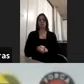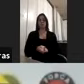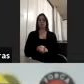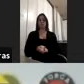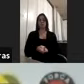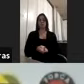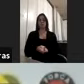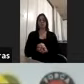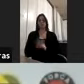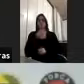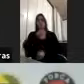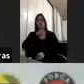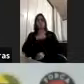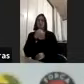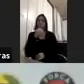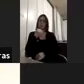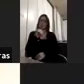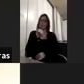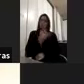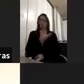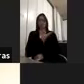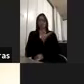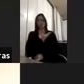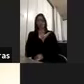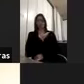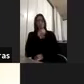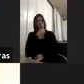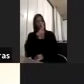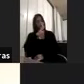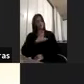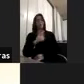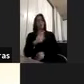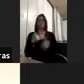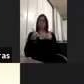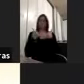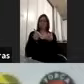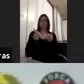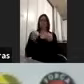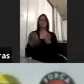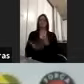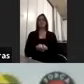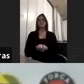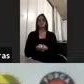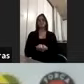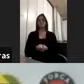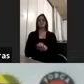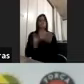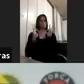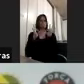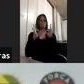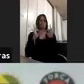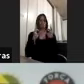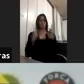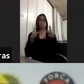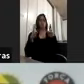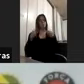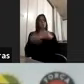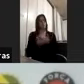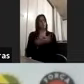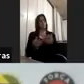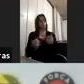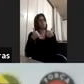Boa tarde, companheiro. Boa tarde, companheira Jússi. Tudo bem? Tudo bem. Eu espero que vocês também estejam bem, porque eu